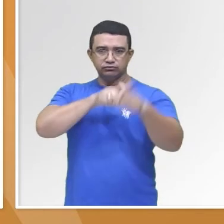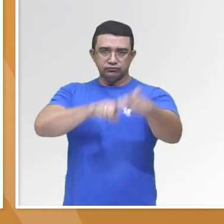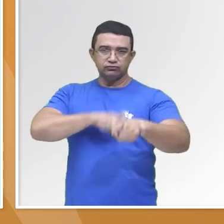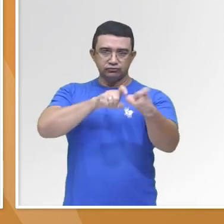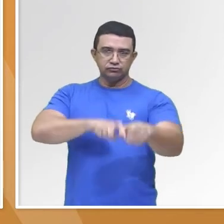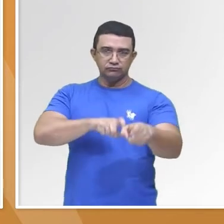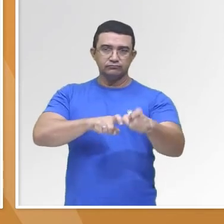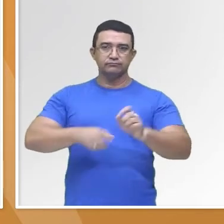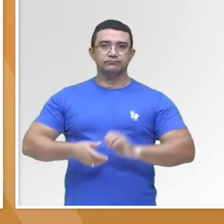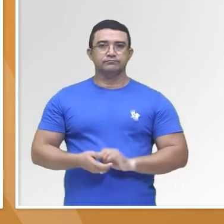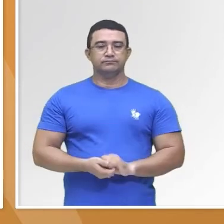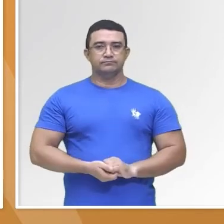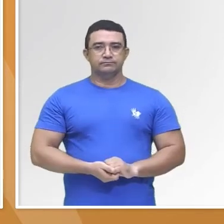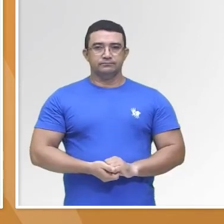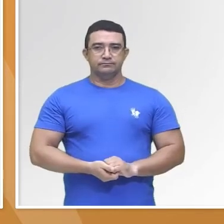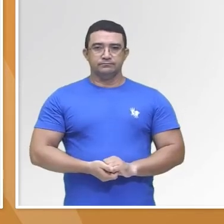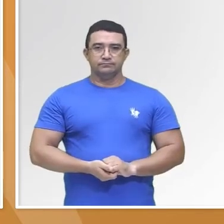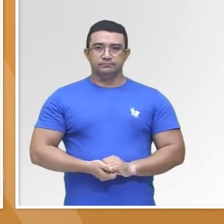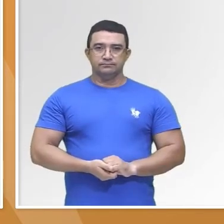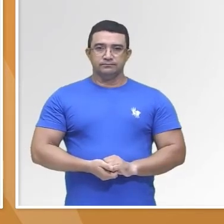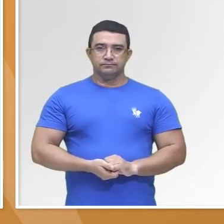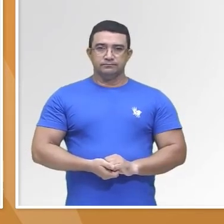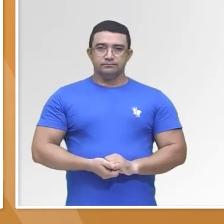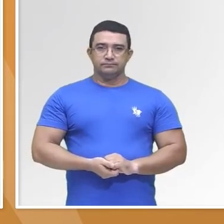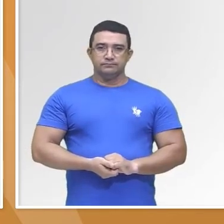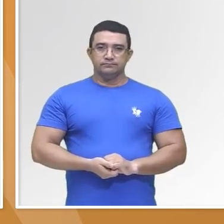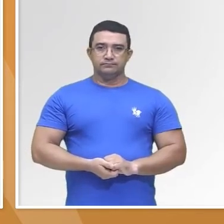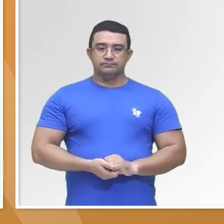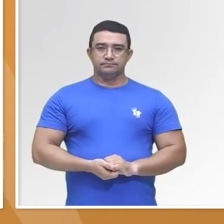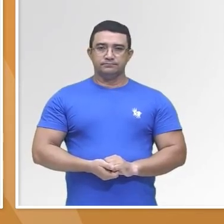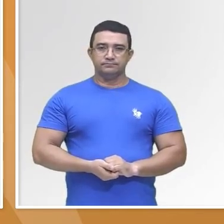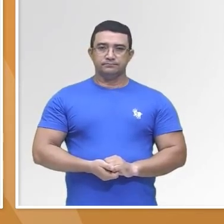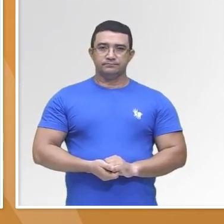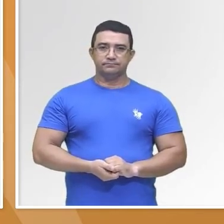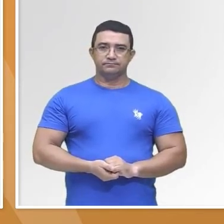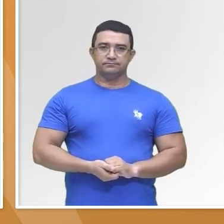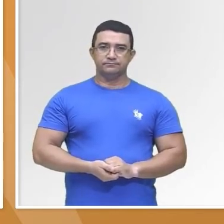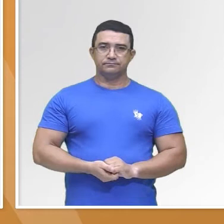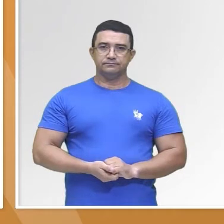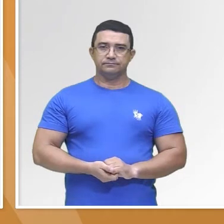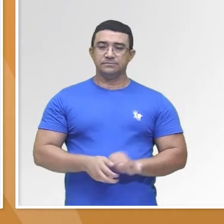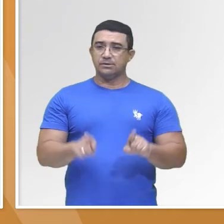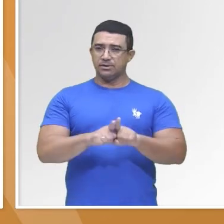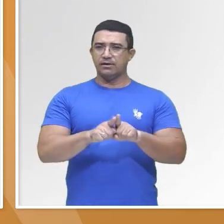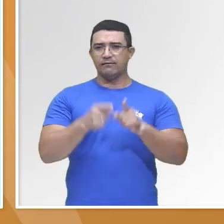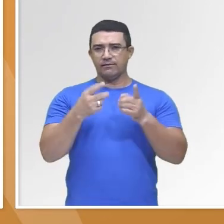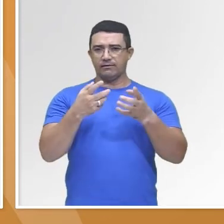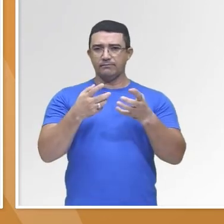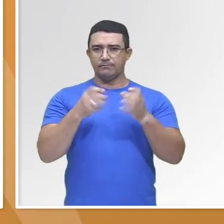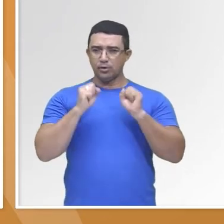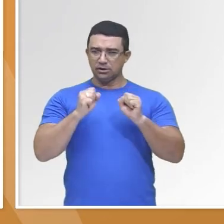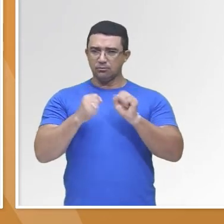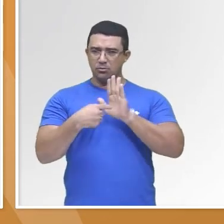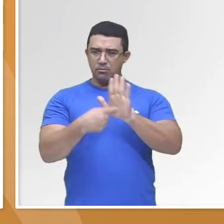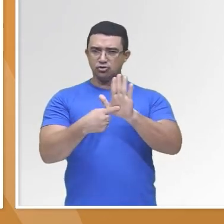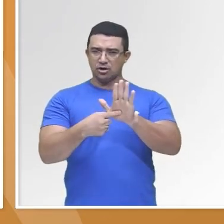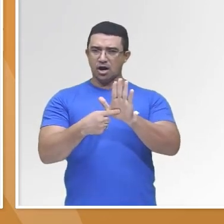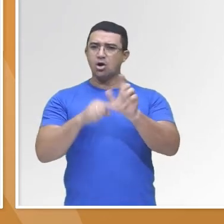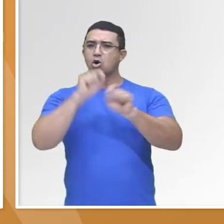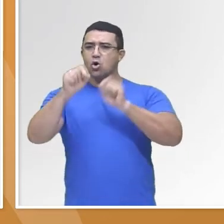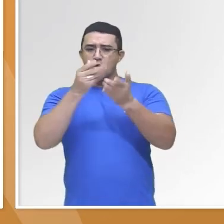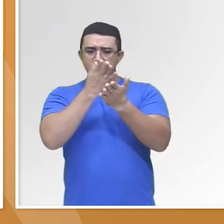ok? Gente, outra forma, né, que nós podemos mostrar para vocês com relação à distribuição